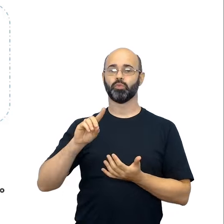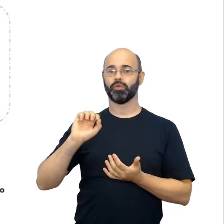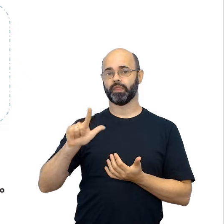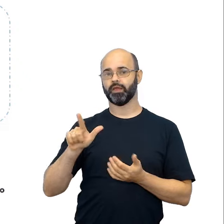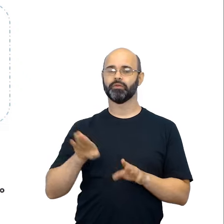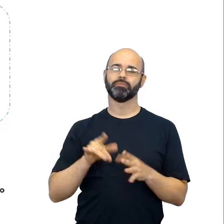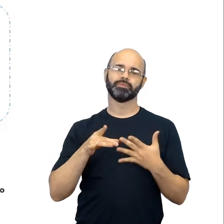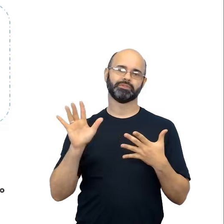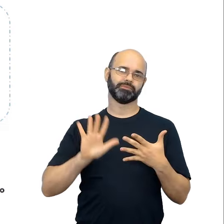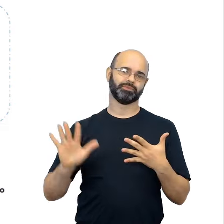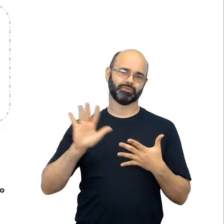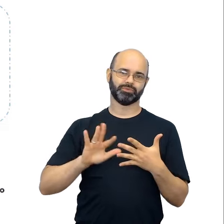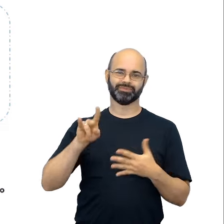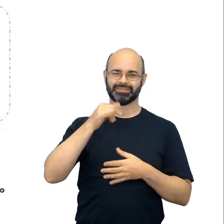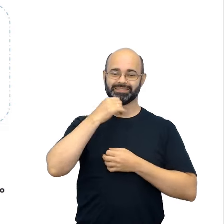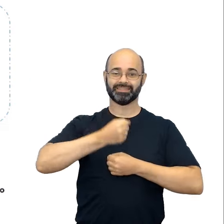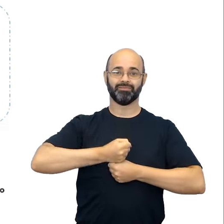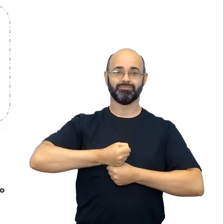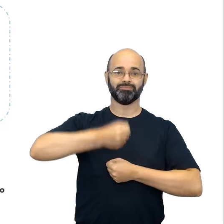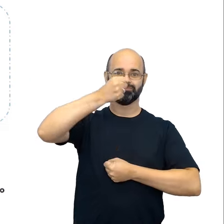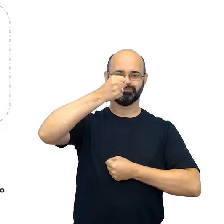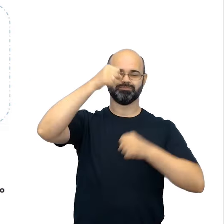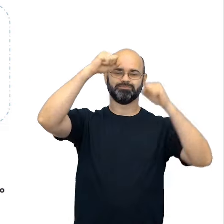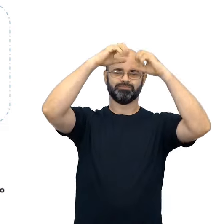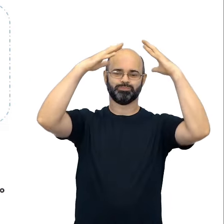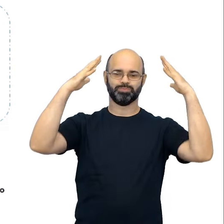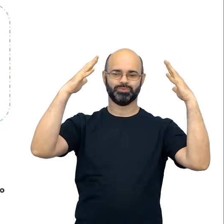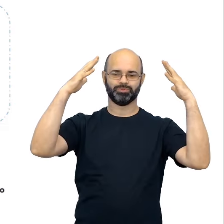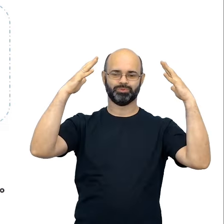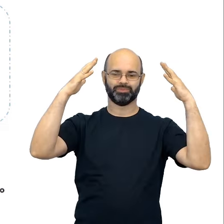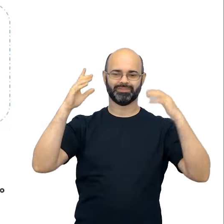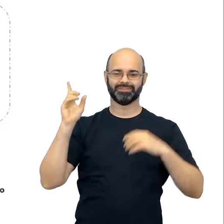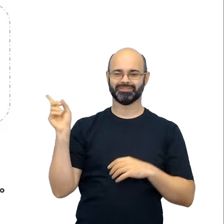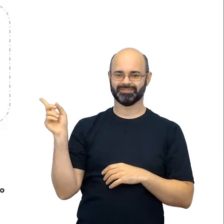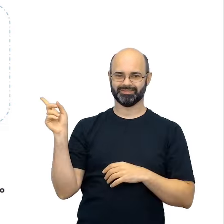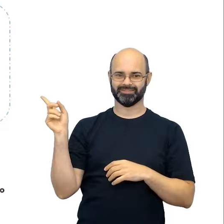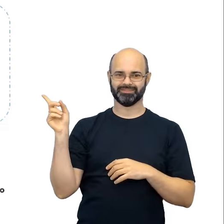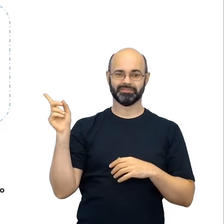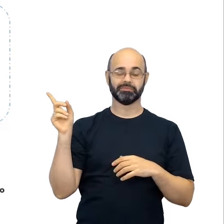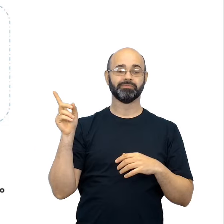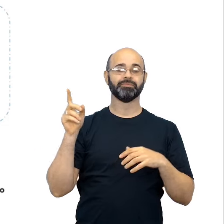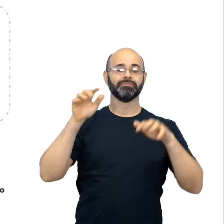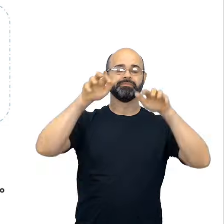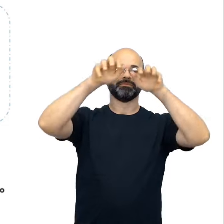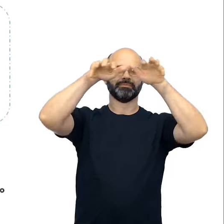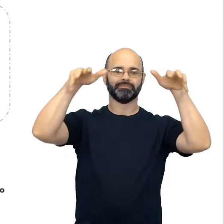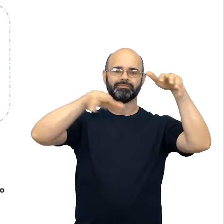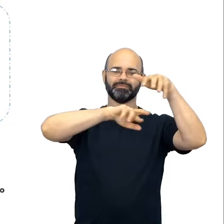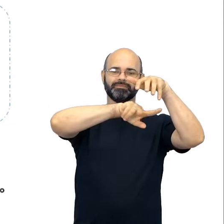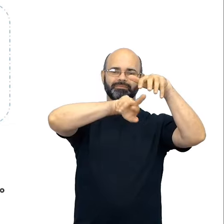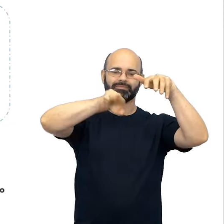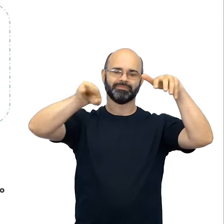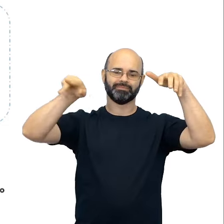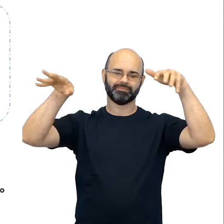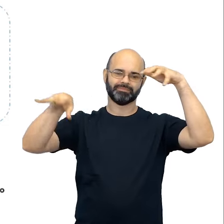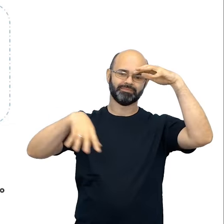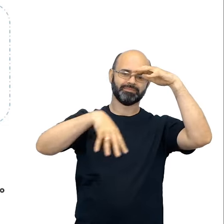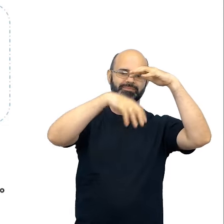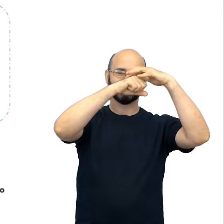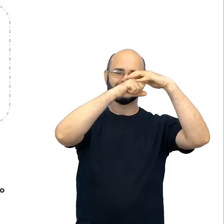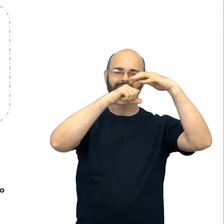né, que nós estamos querendo dizer, é ele que abarca, né, essa interdisciplinaridade e os multiletramentos estão abarcando aí